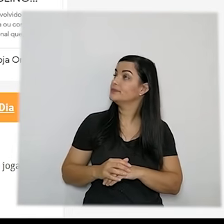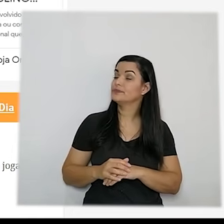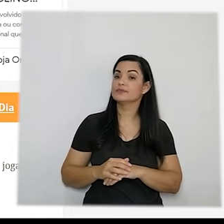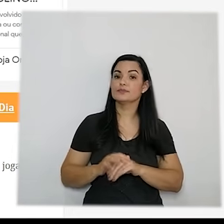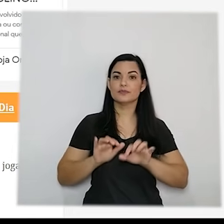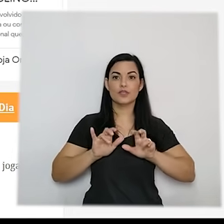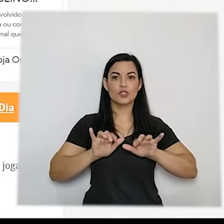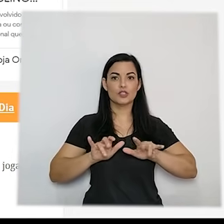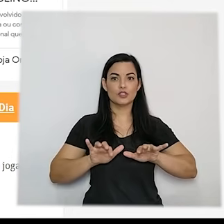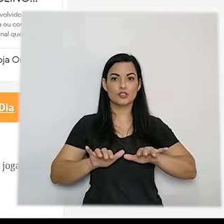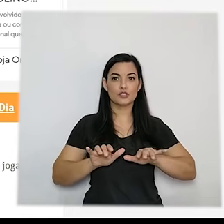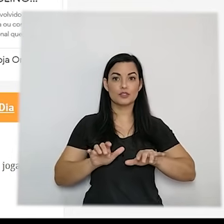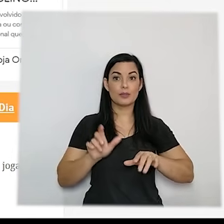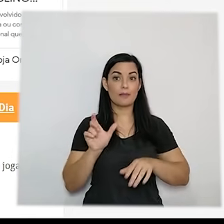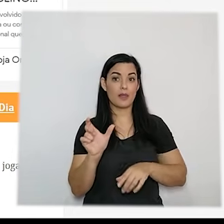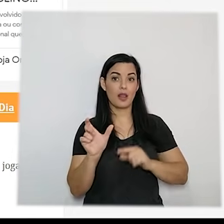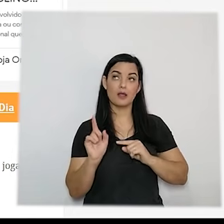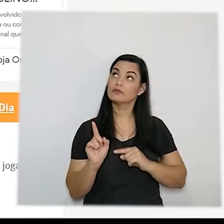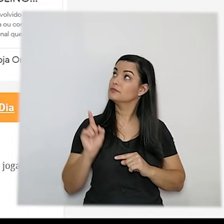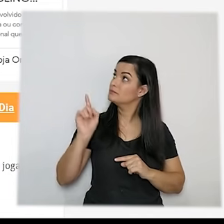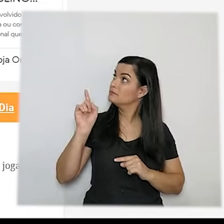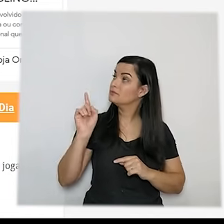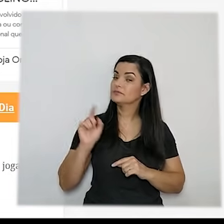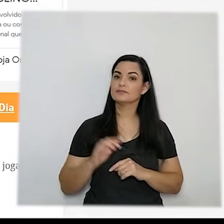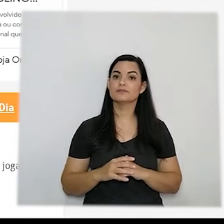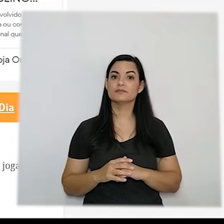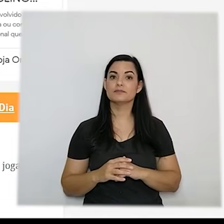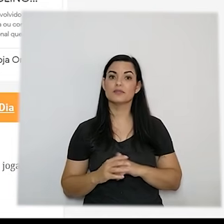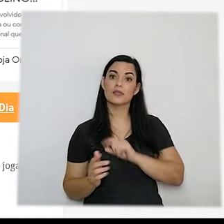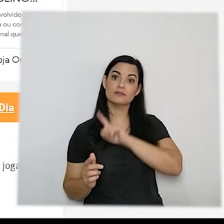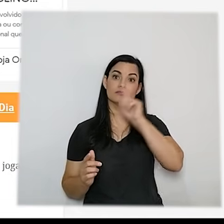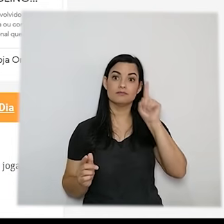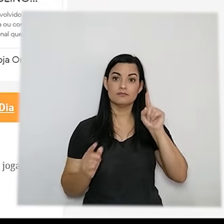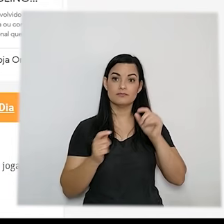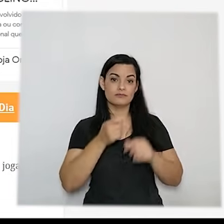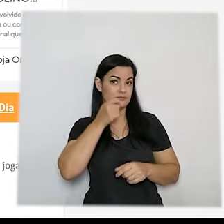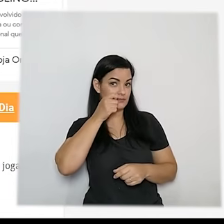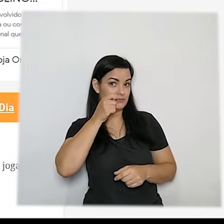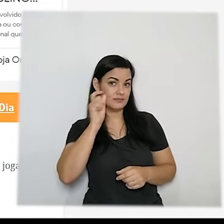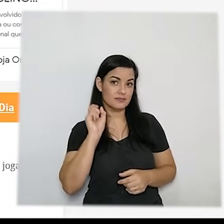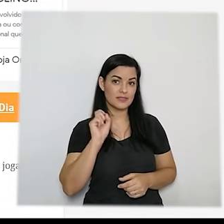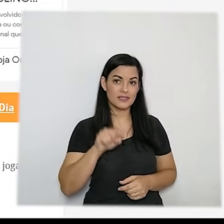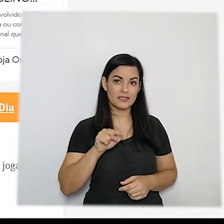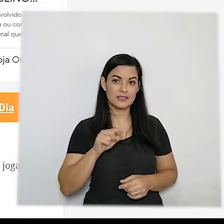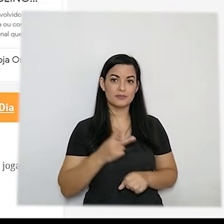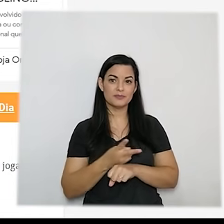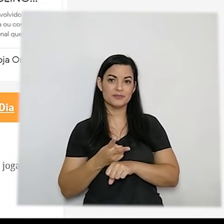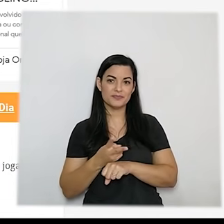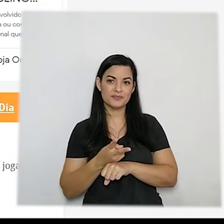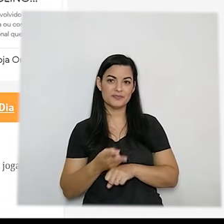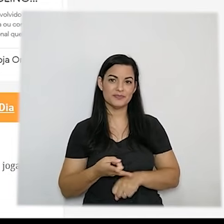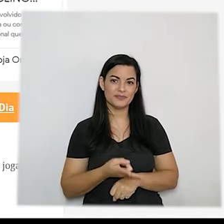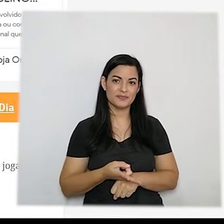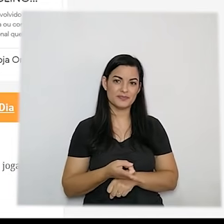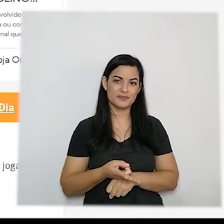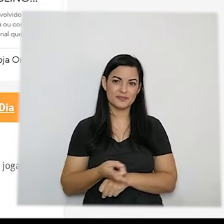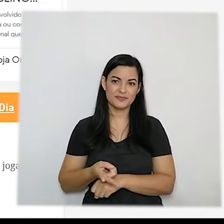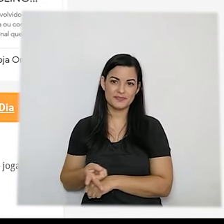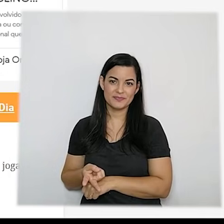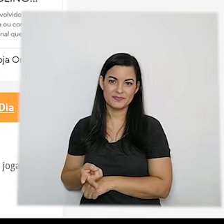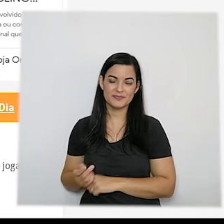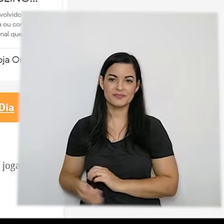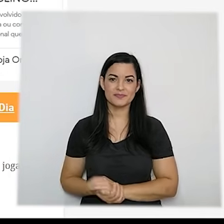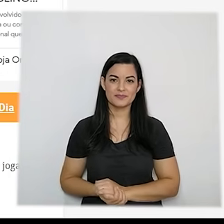a palavra aqui e vou clicar aqui, ó, nessa lupinha.